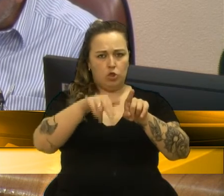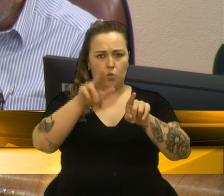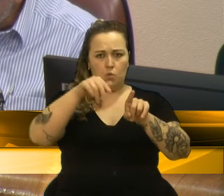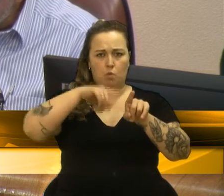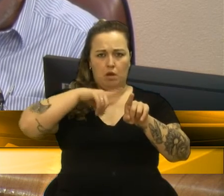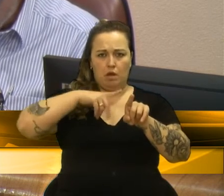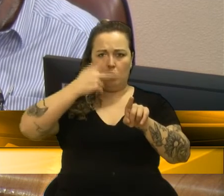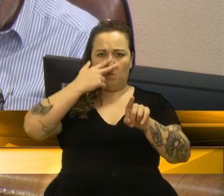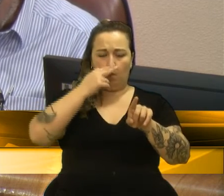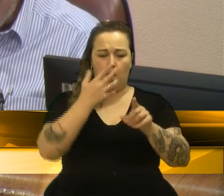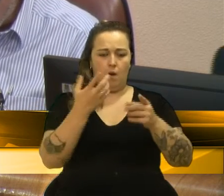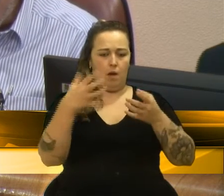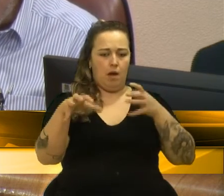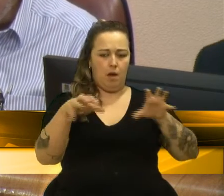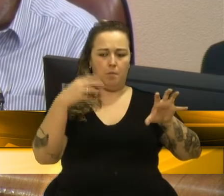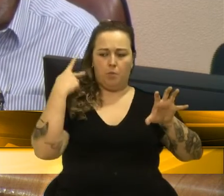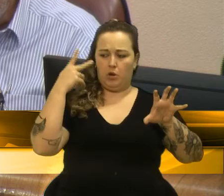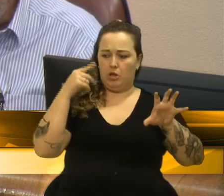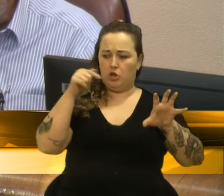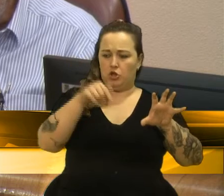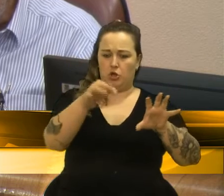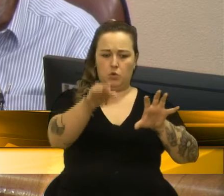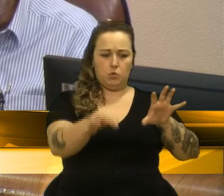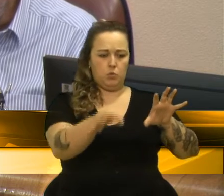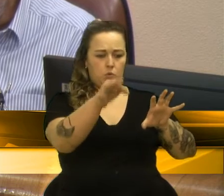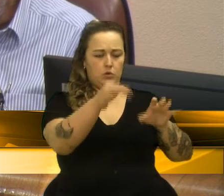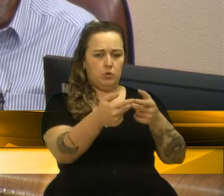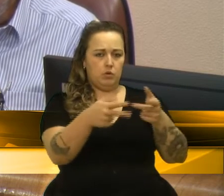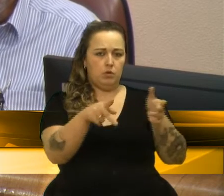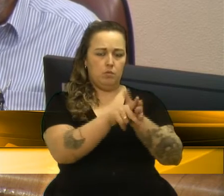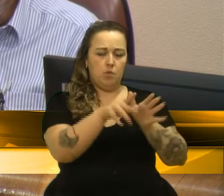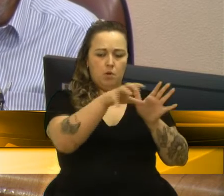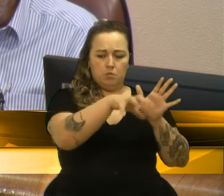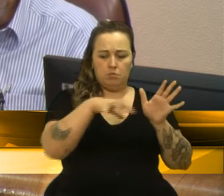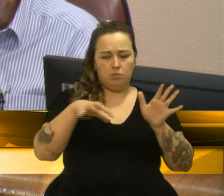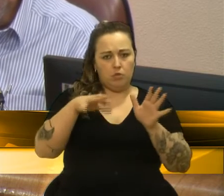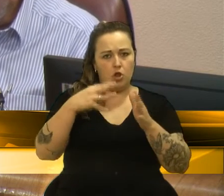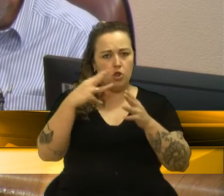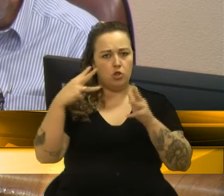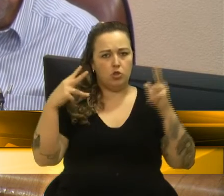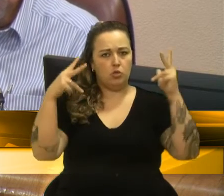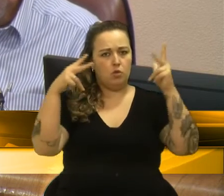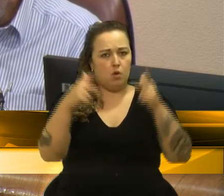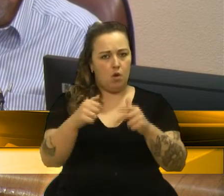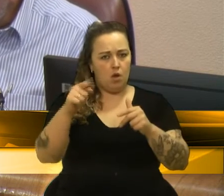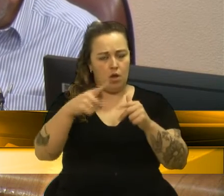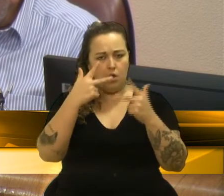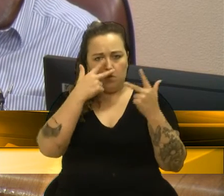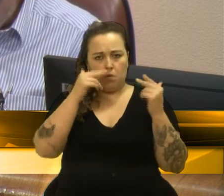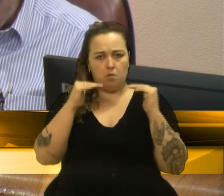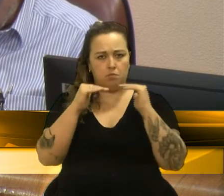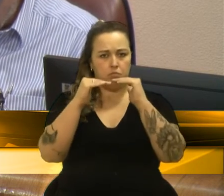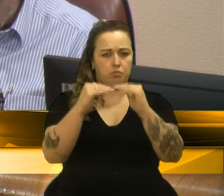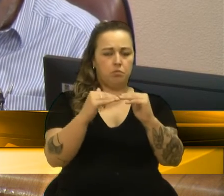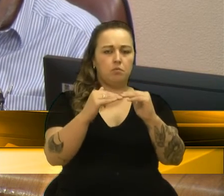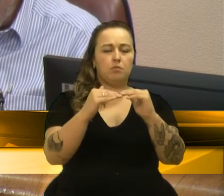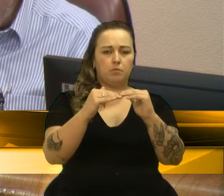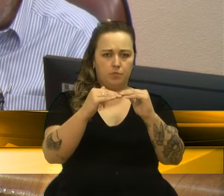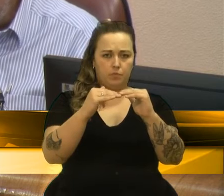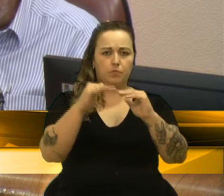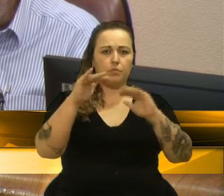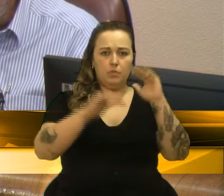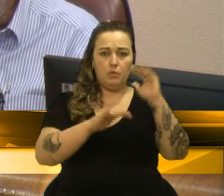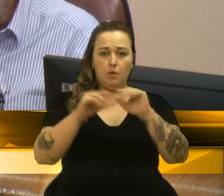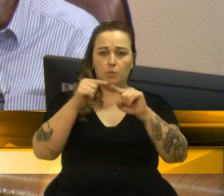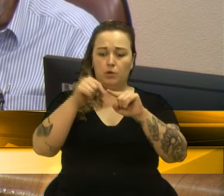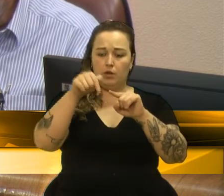na condição política, jurídica ou internacional do país ou território a que pertence uma pessoa, quer se trate de um território independente,